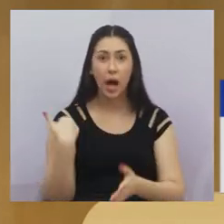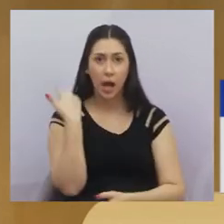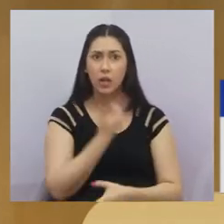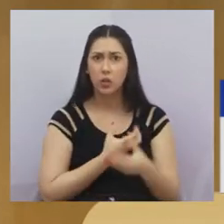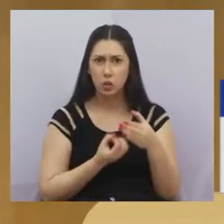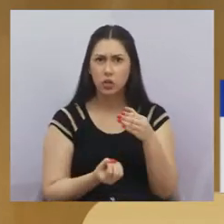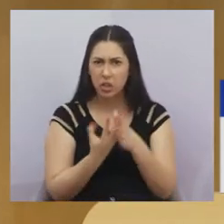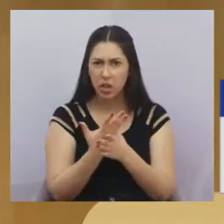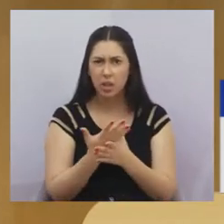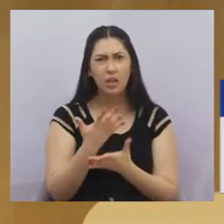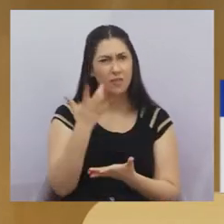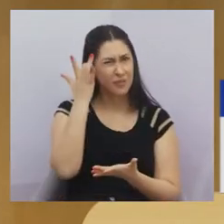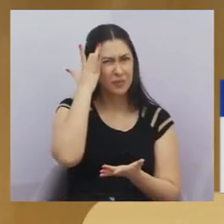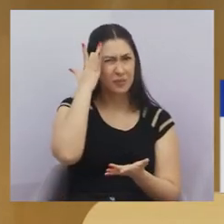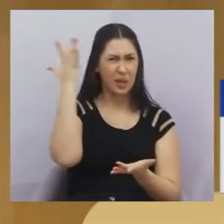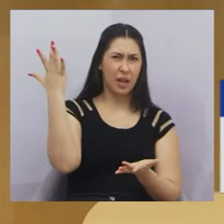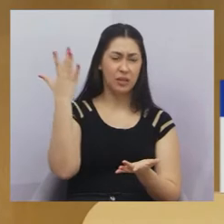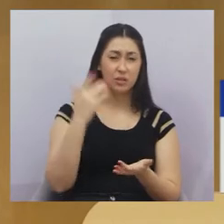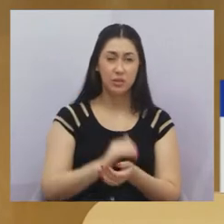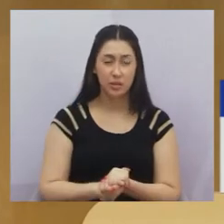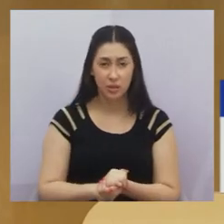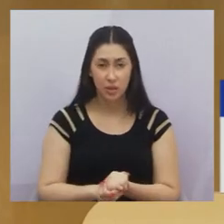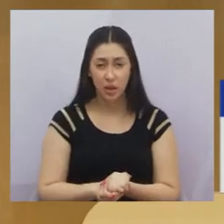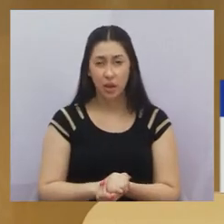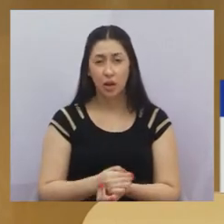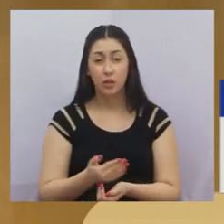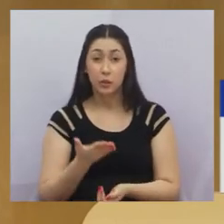gente, é muito fácil você